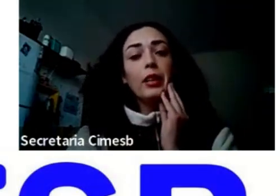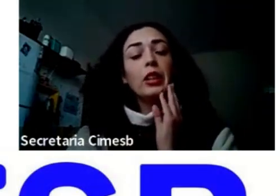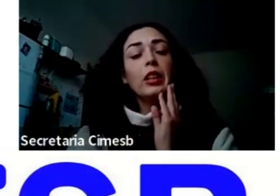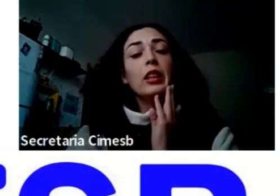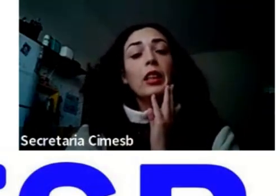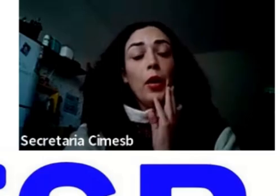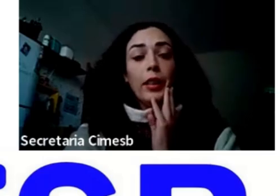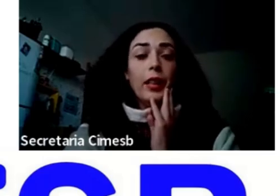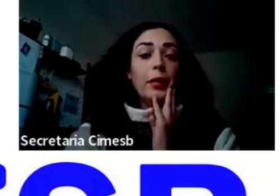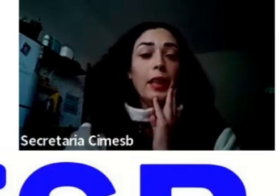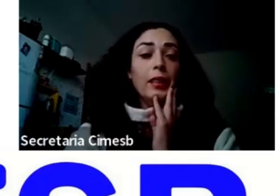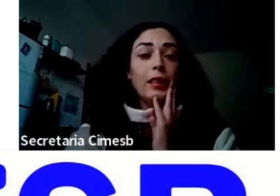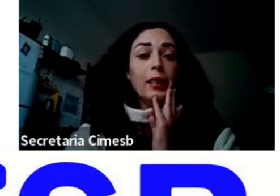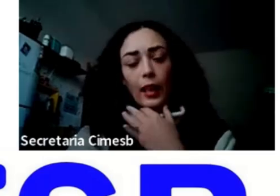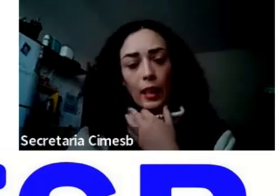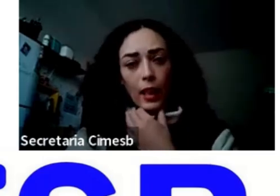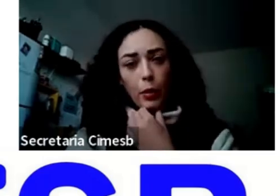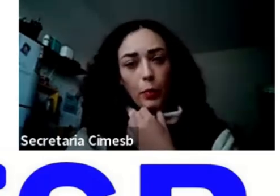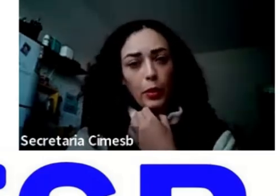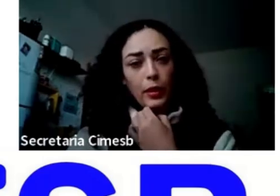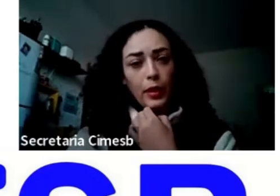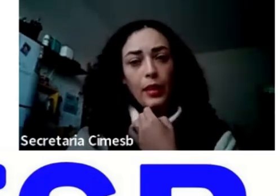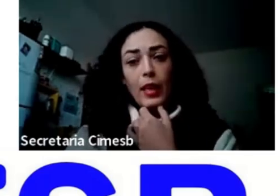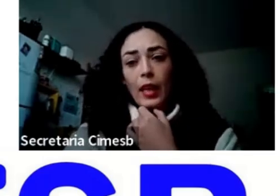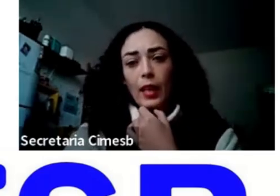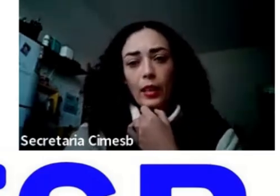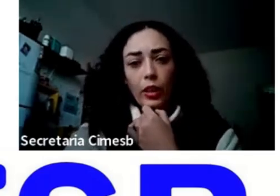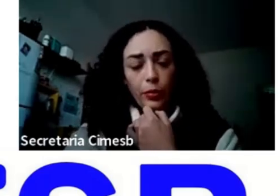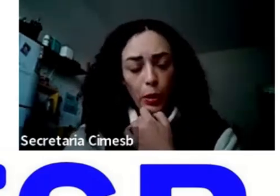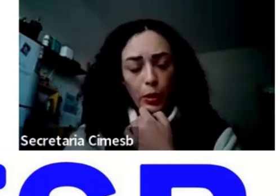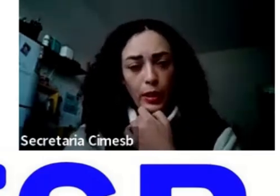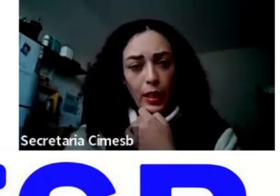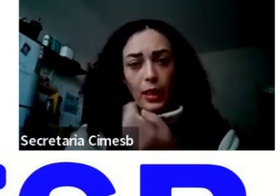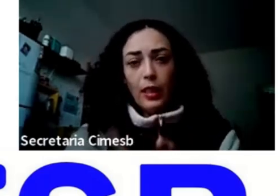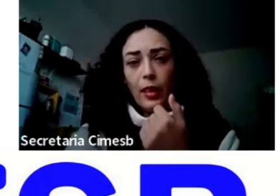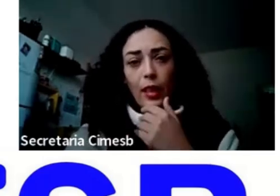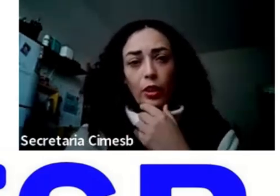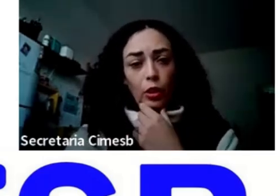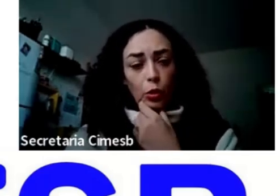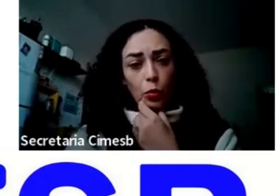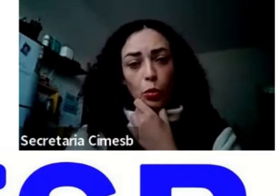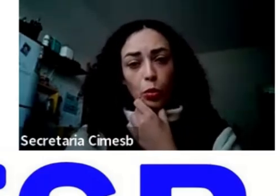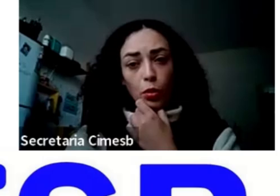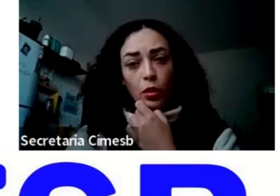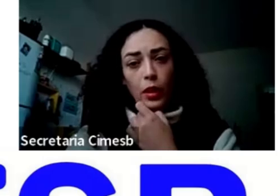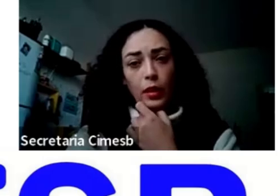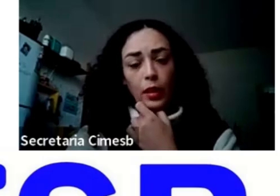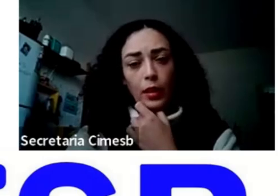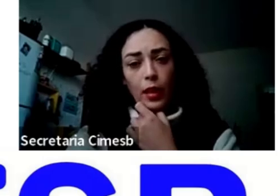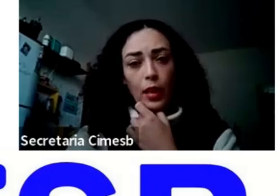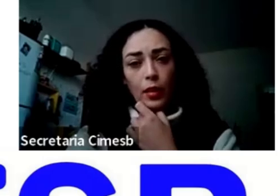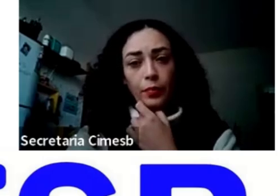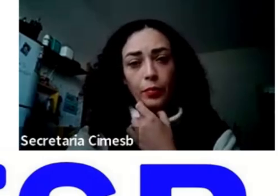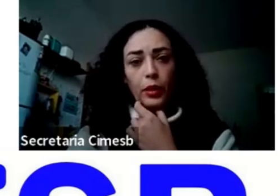tem a parte teórica, mas aqui a proposta é que a gente possa interagir juntos,